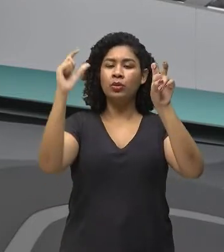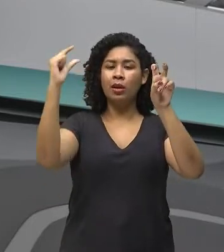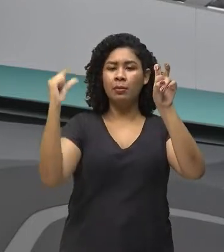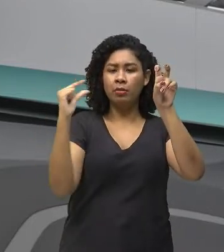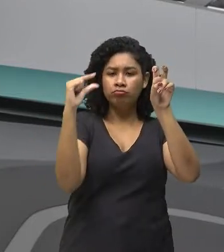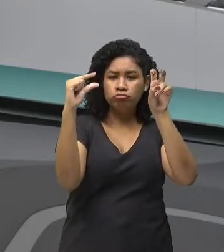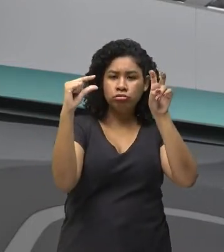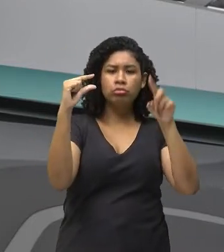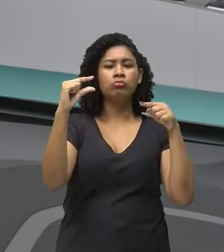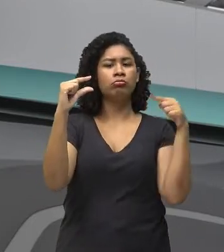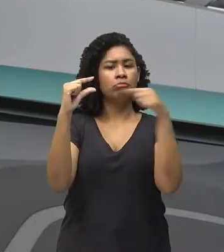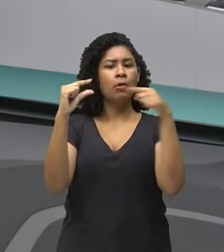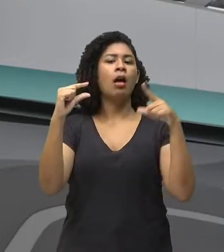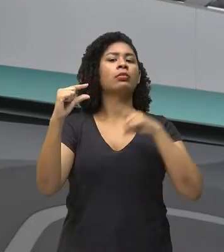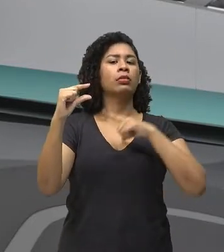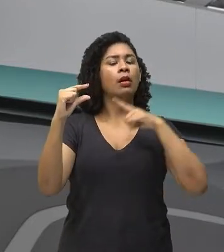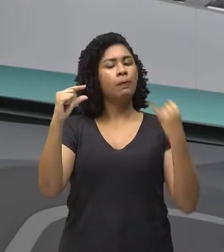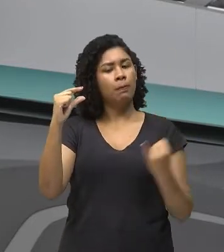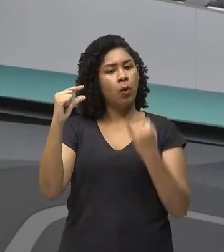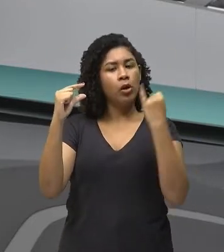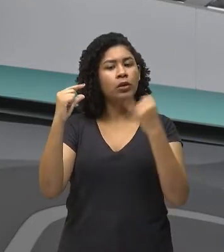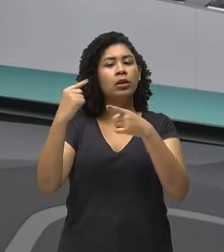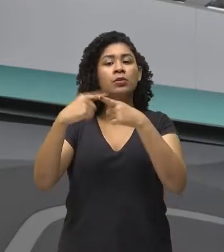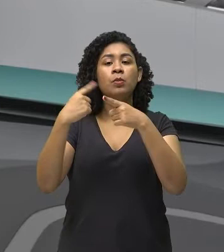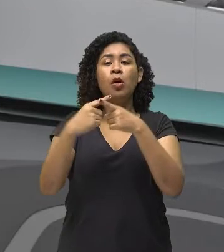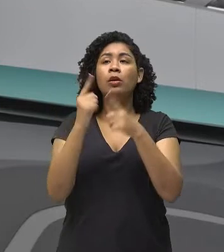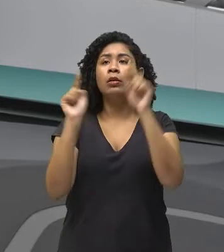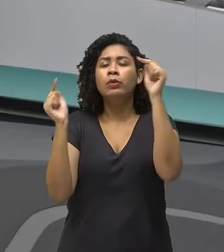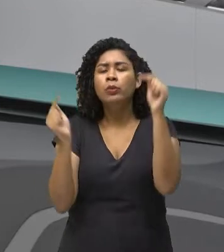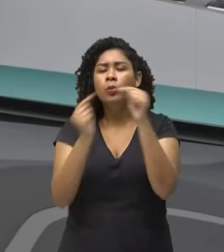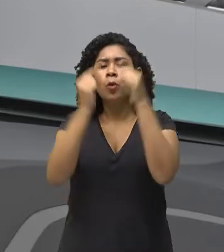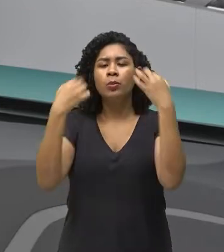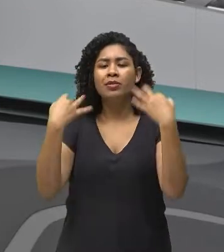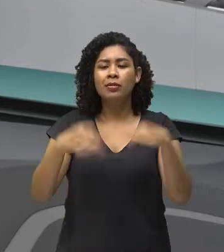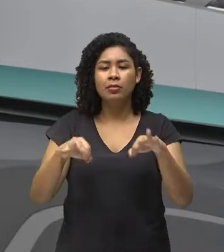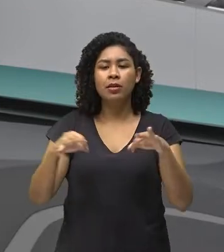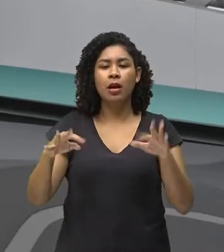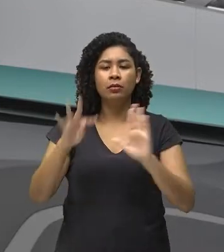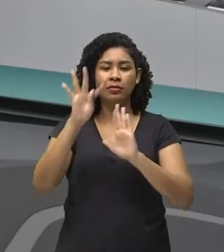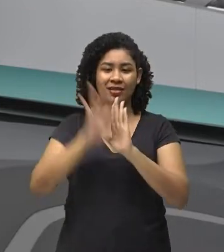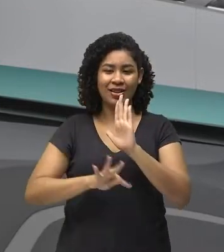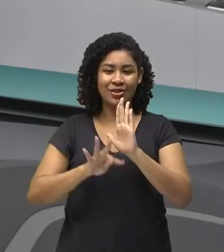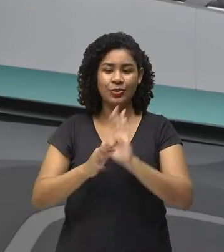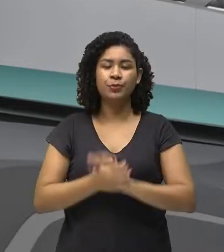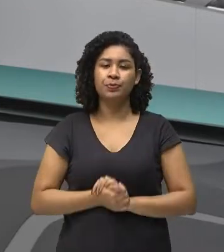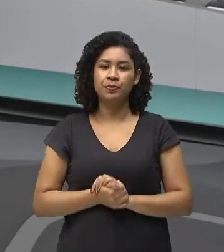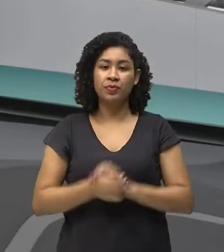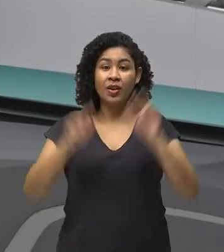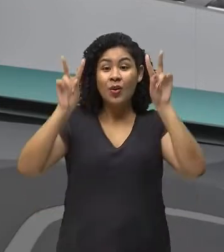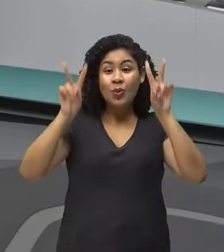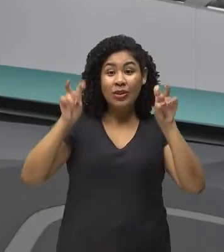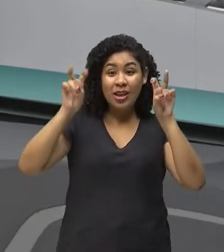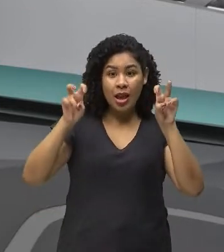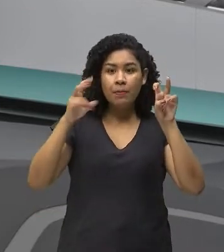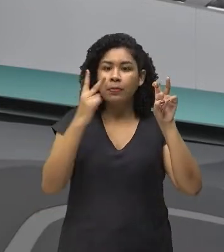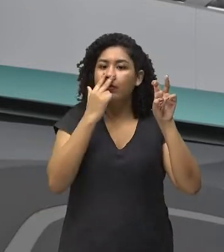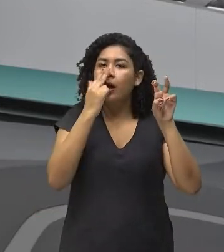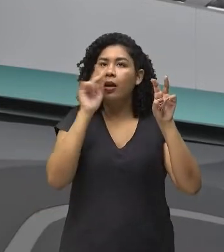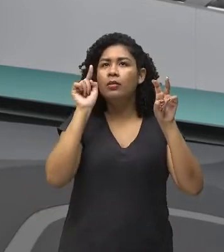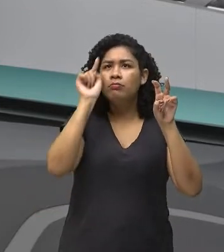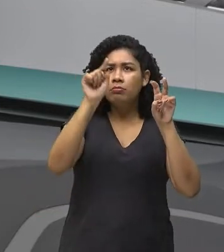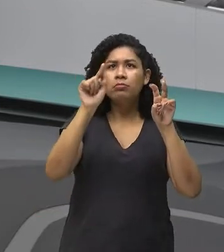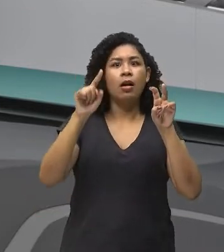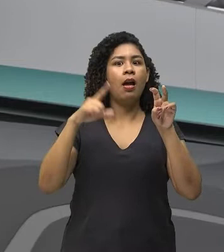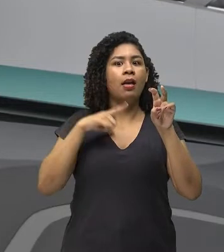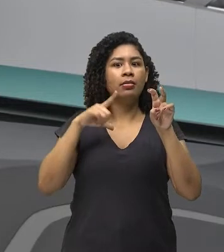título e subtítulo, ok? Porque tem tudo a ver com o texto. Já no título, o autor já chama a atenção para você. Olha, eu estou falando disso